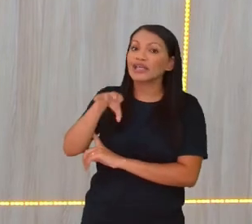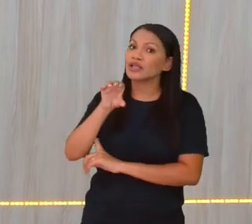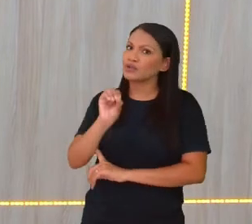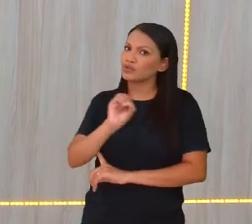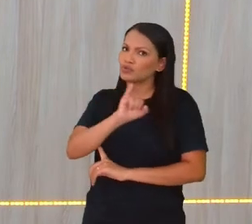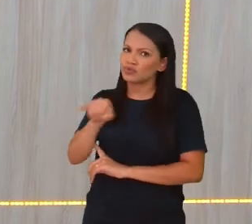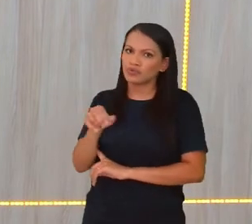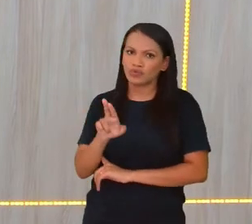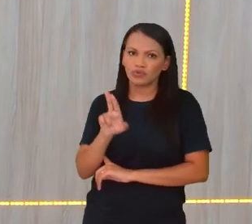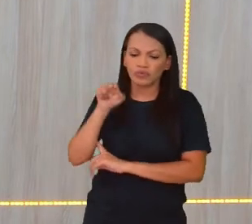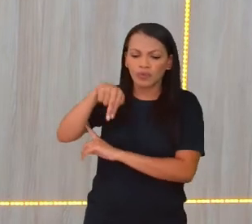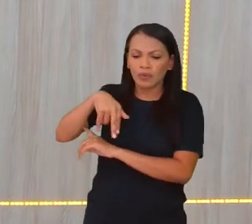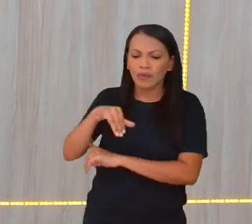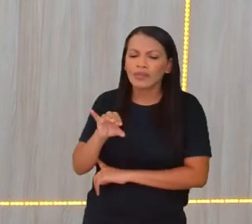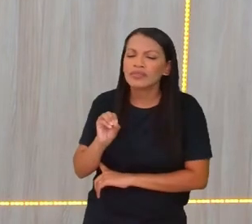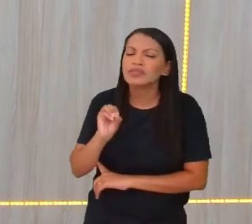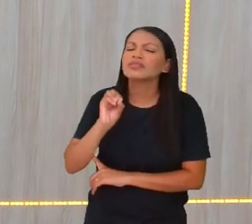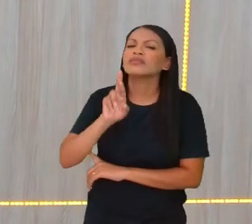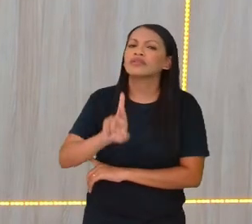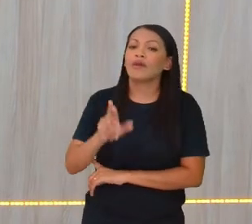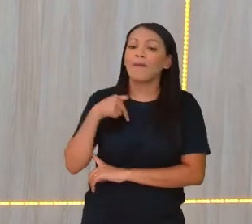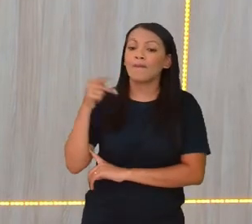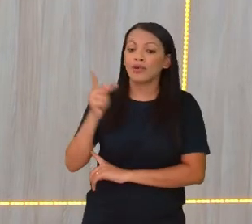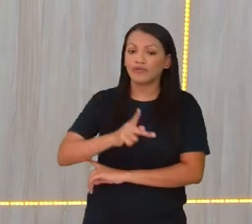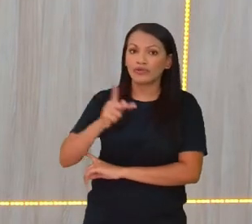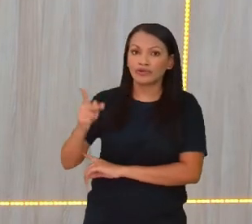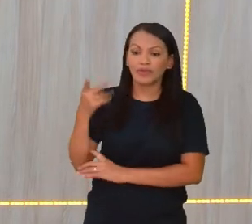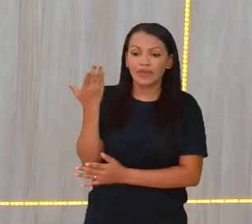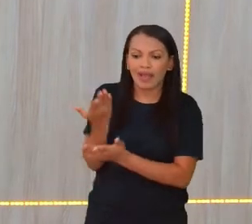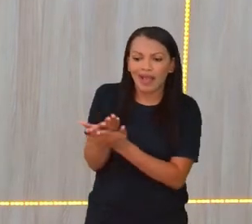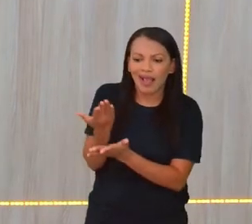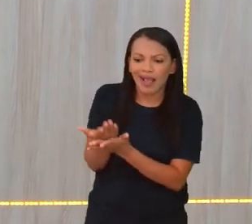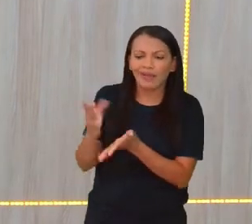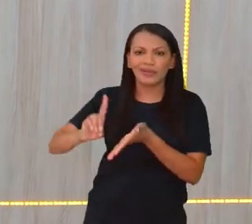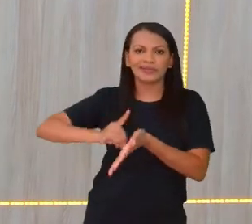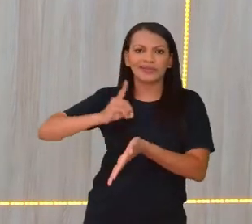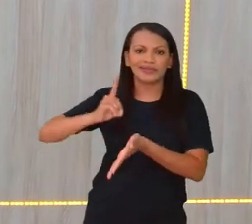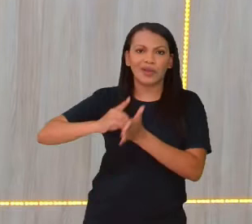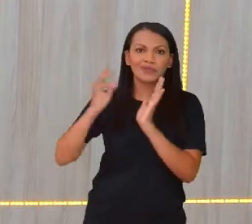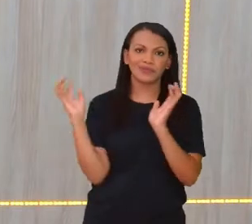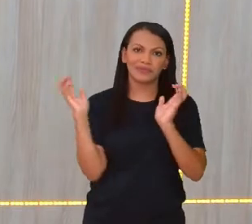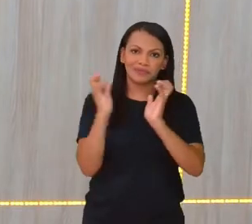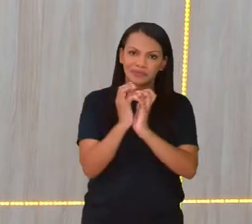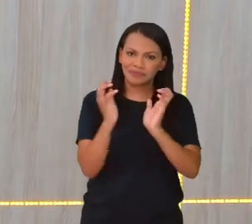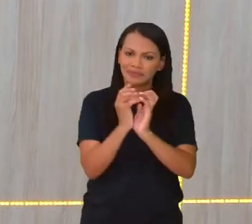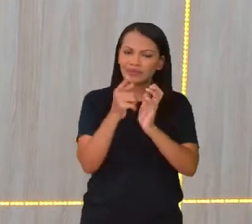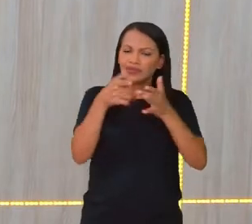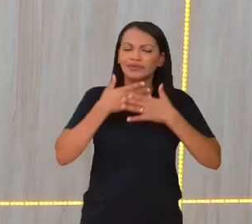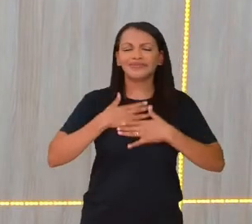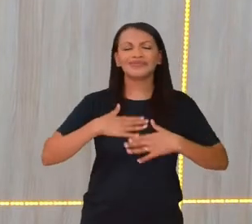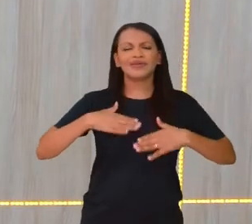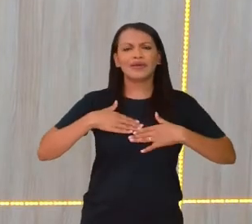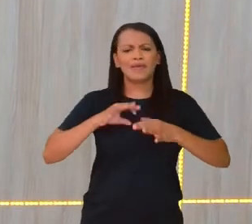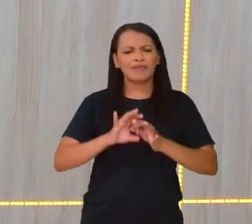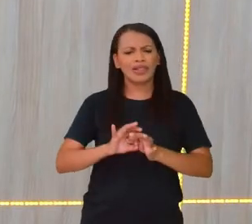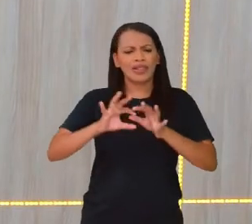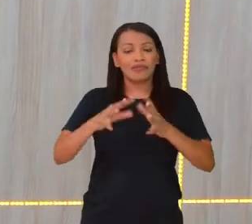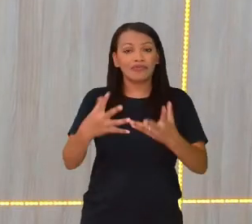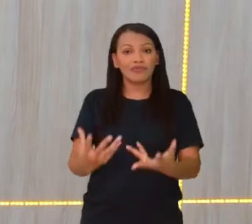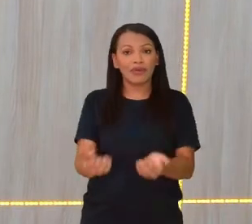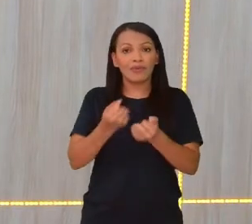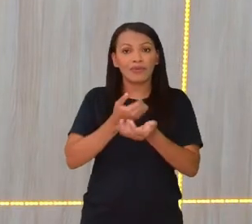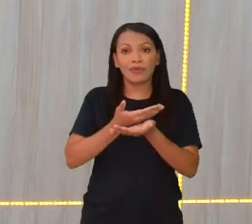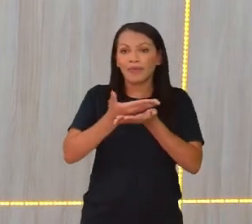Escola Municipal para Aulas Digitais do Recife. Então fiquem à vontade, a gente vai hoje começar um